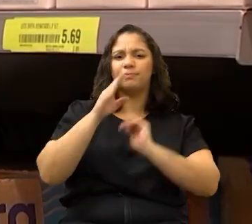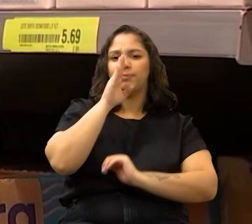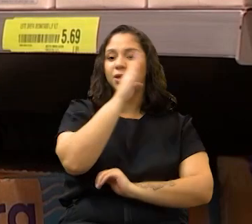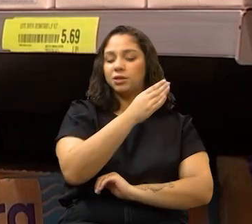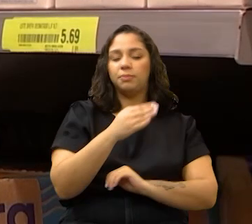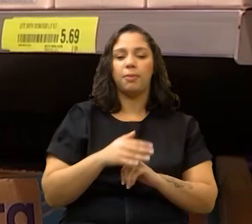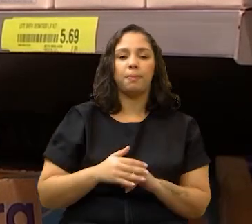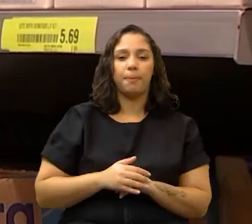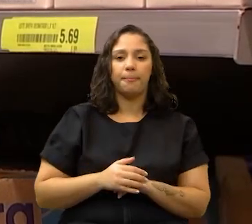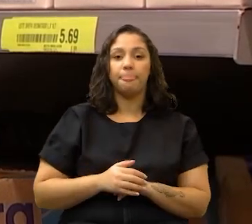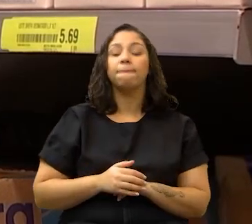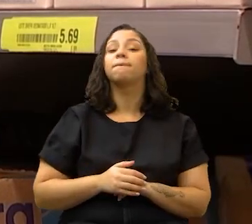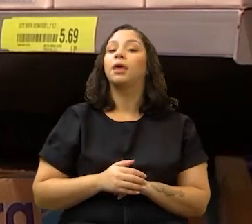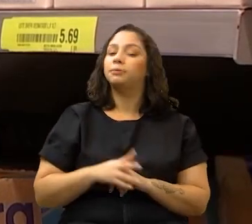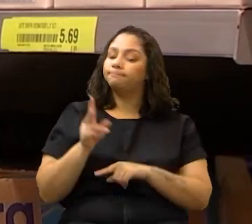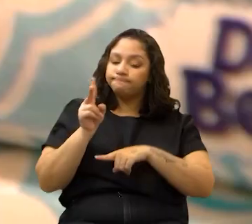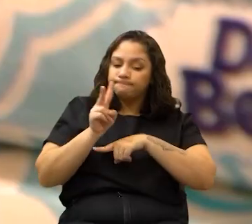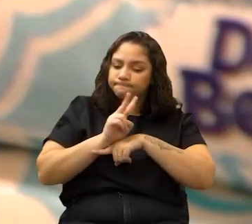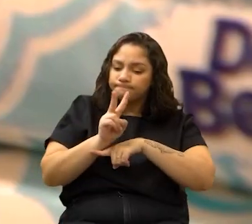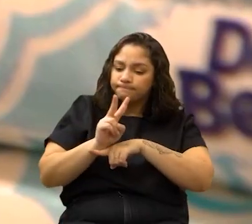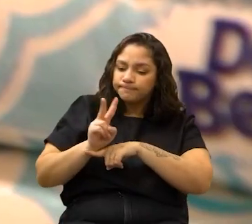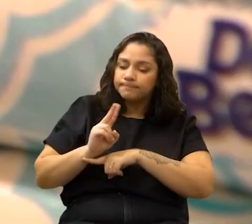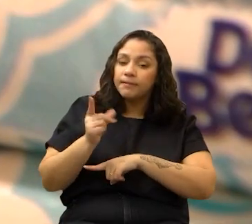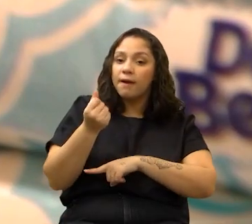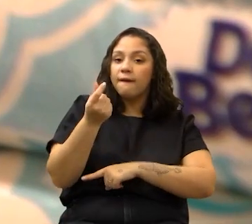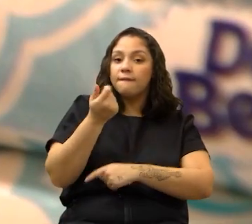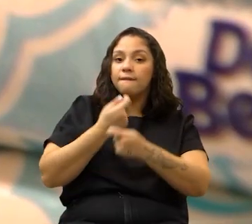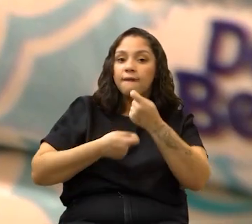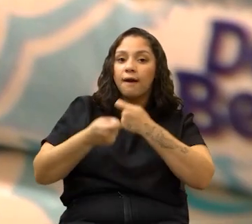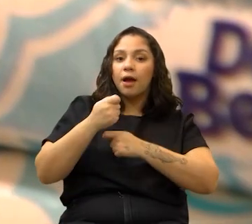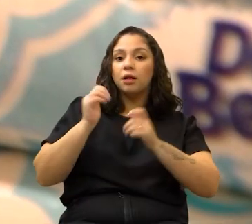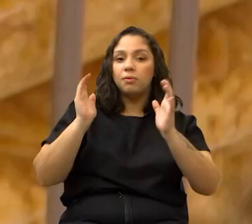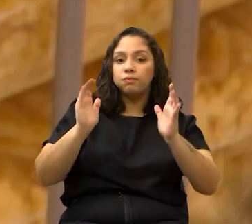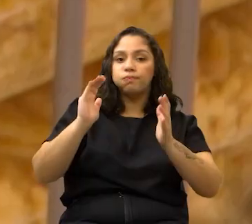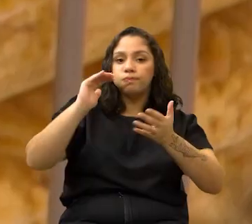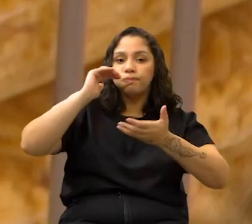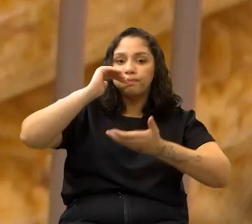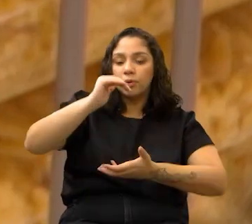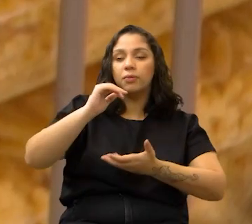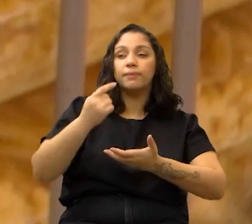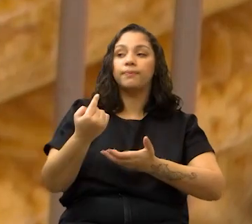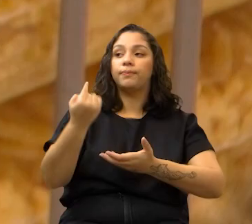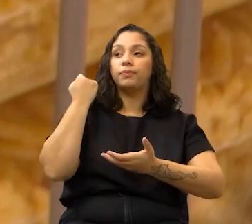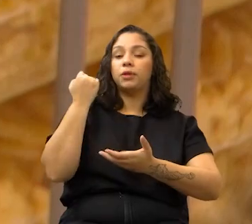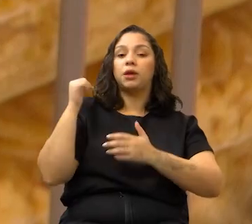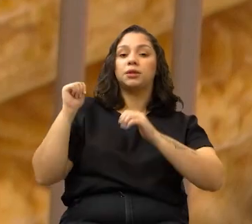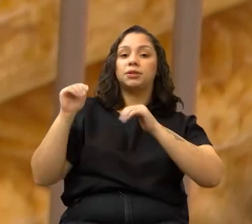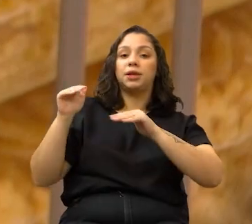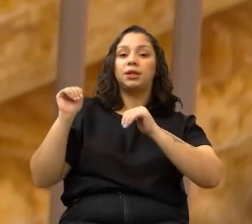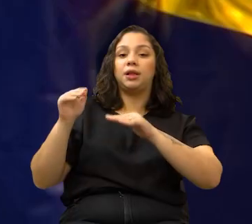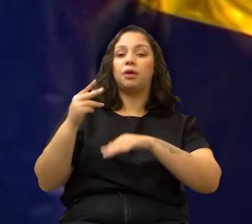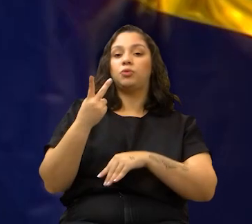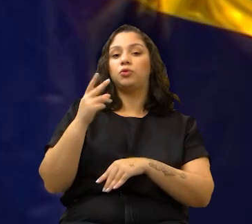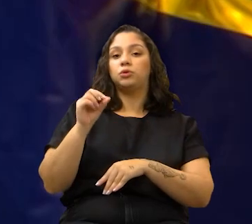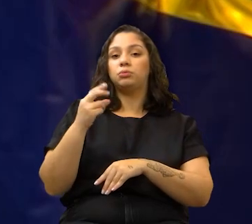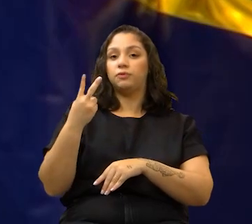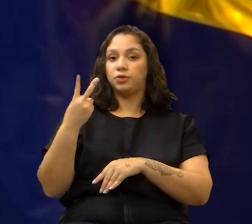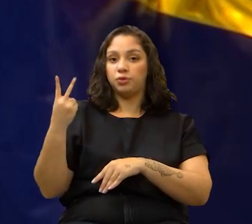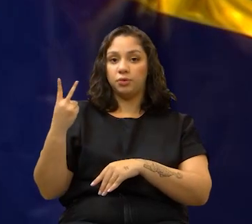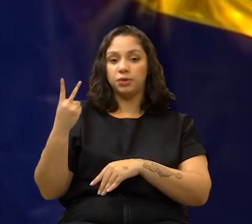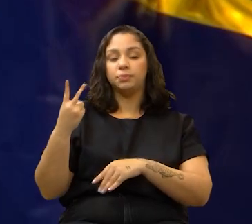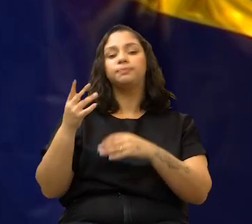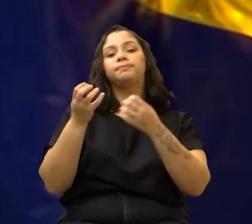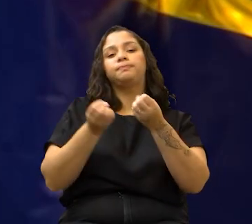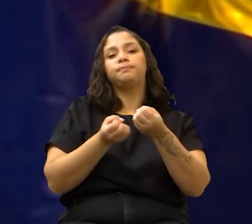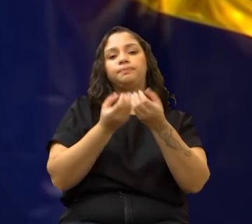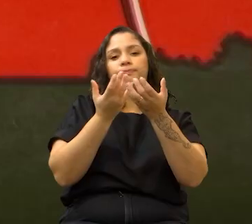O observatório passou a monitorar os valores da cesta básica desde setembro de 2022 e os dados